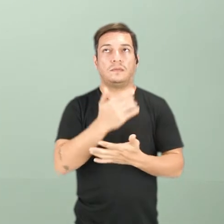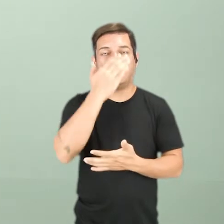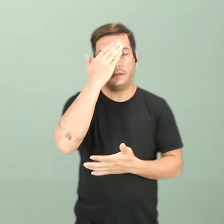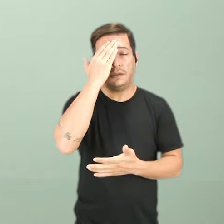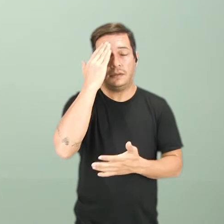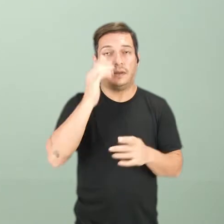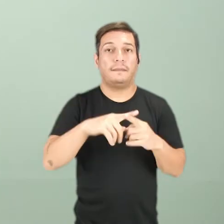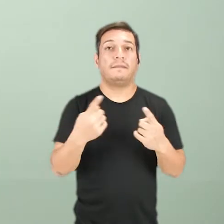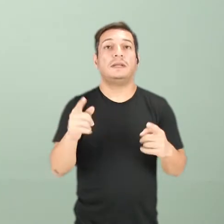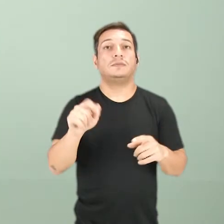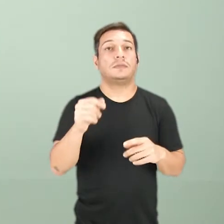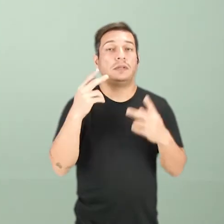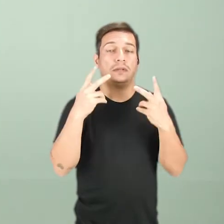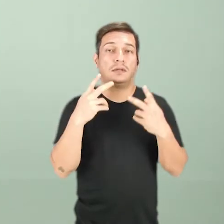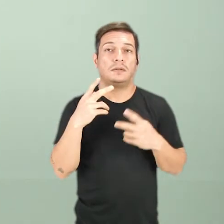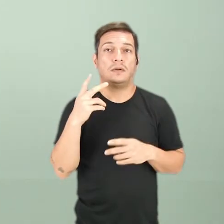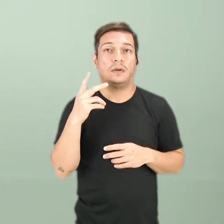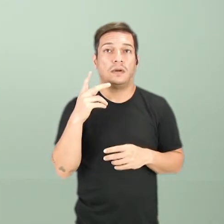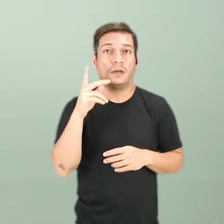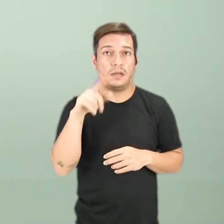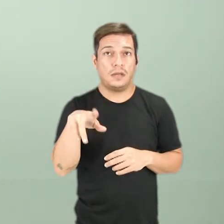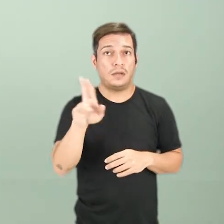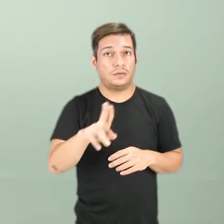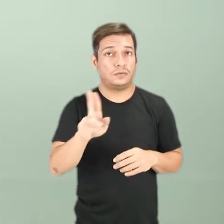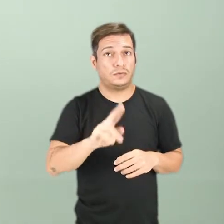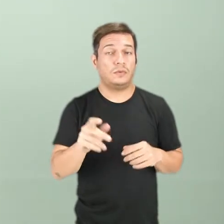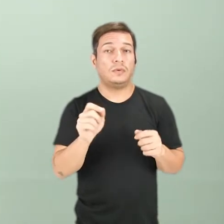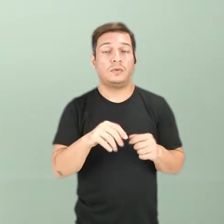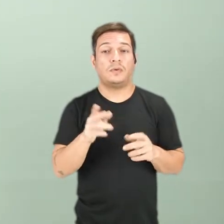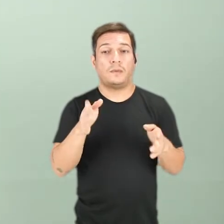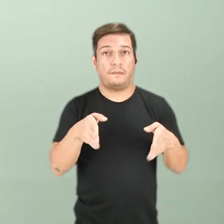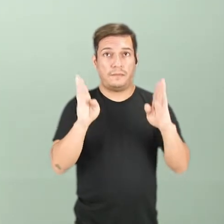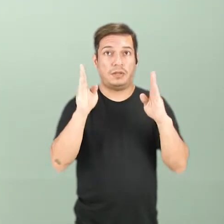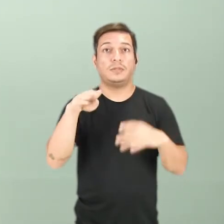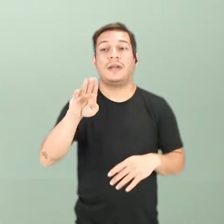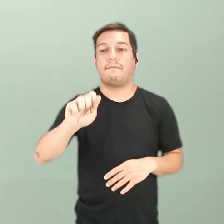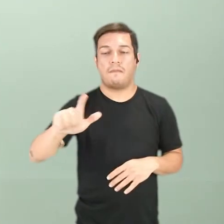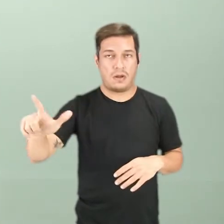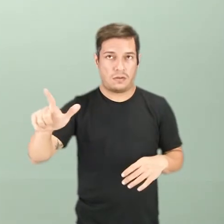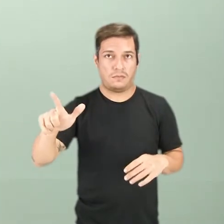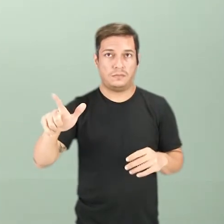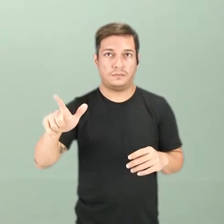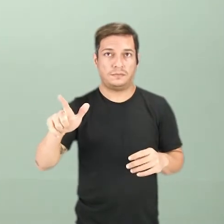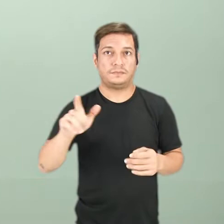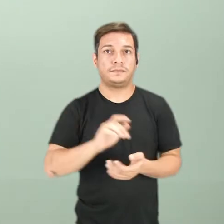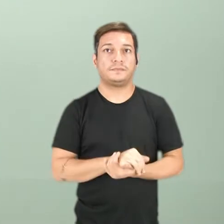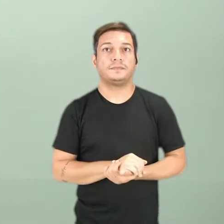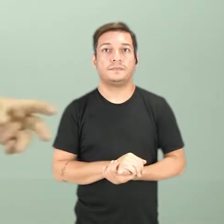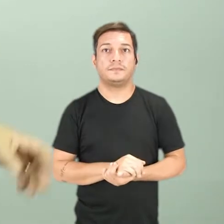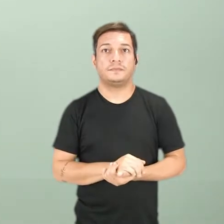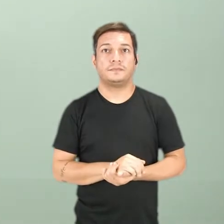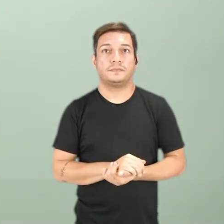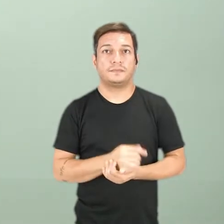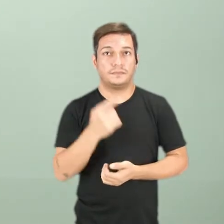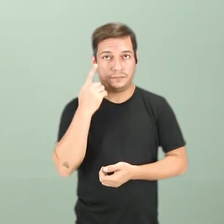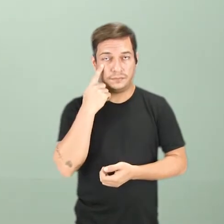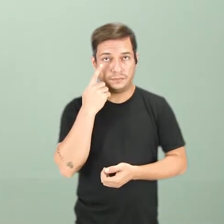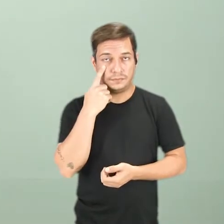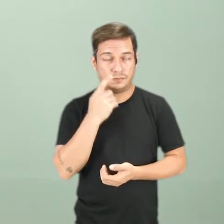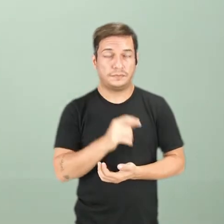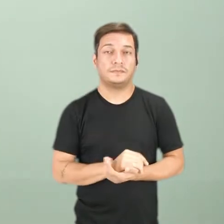shop, mas o mais comum é chamar o shopping, o prédio, é de mall, tá? Não fale I go to the